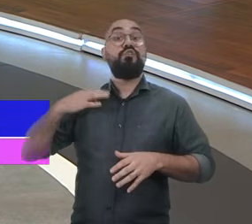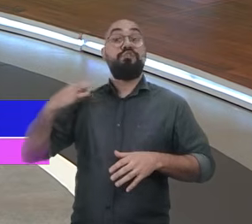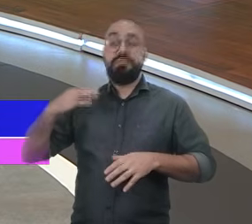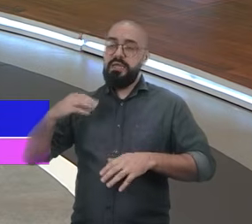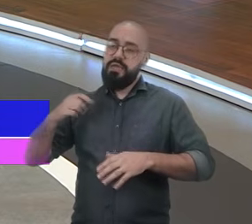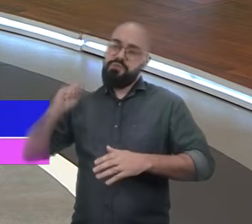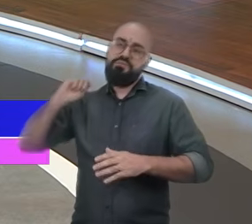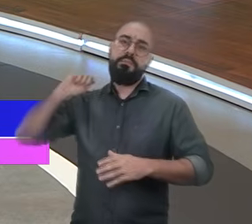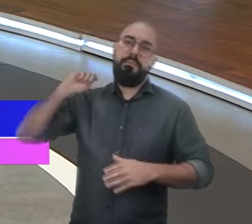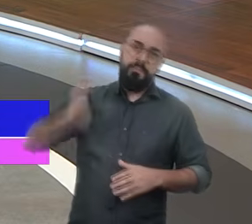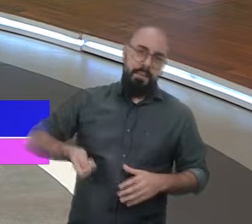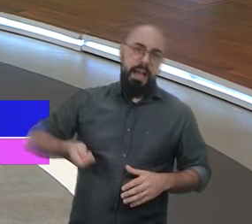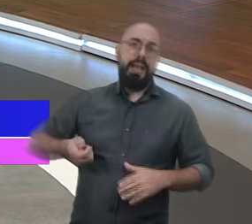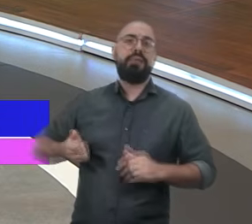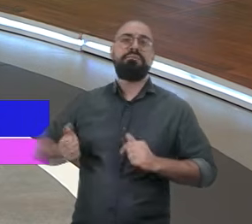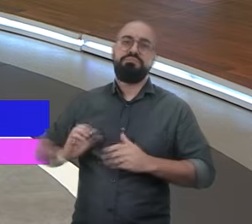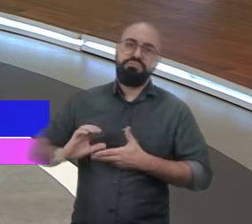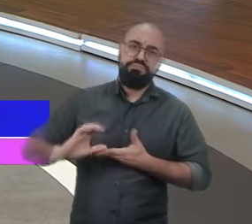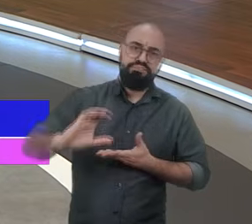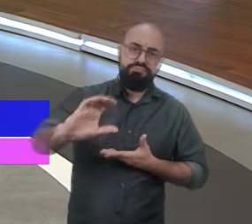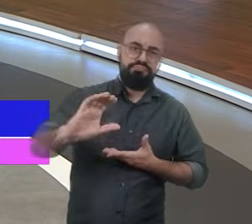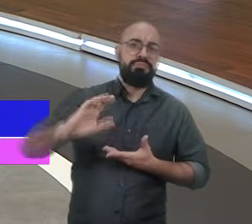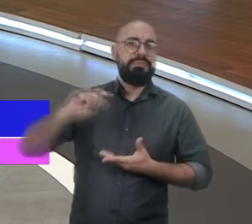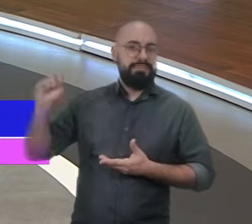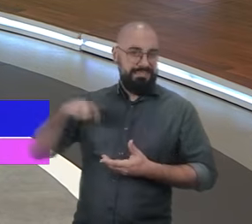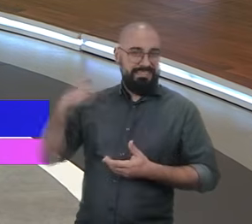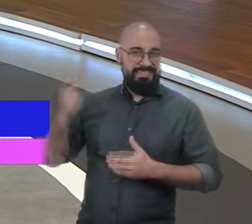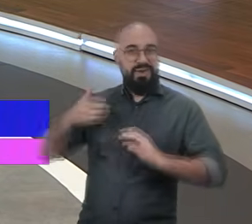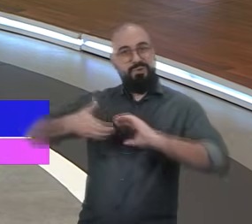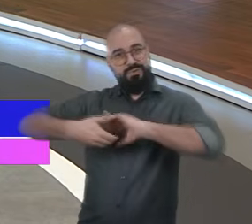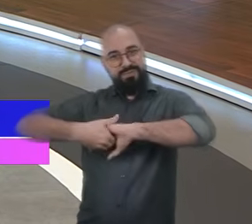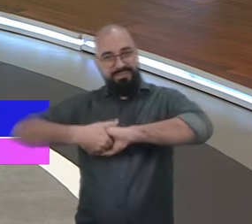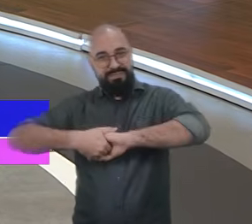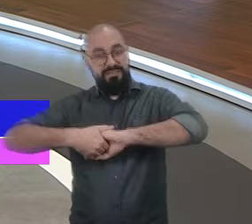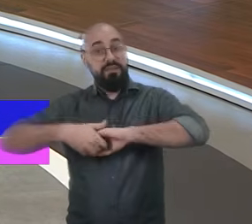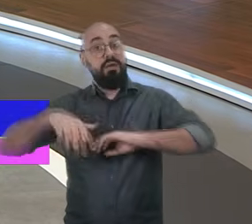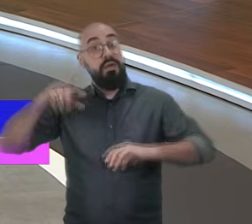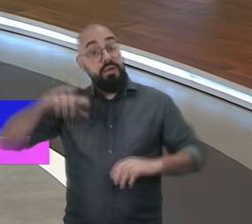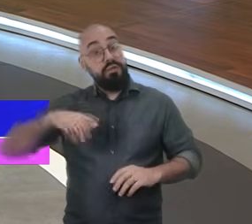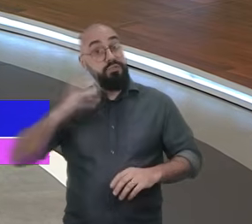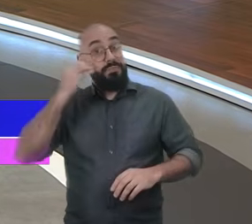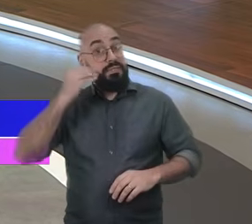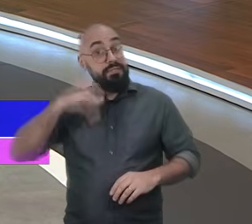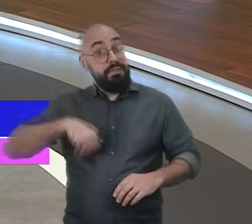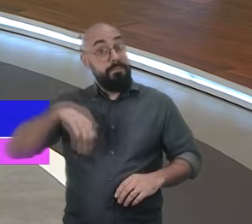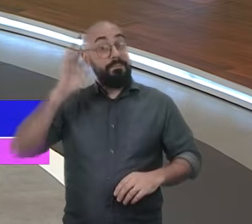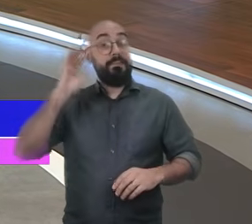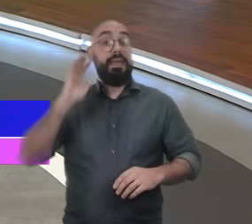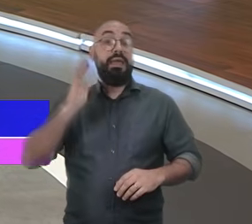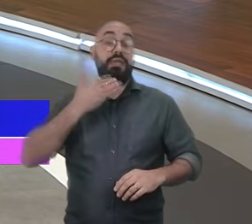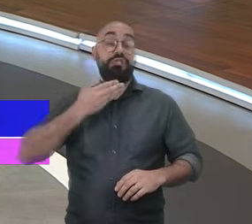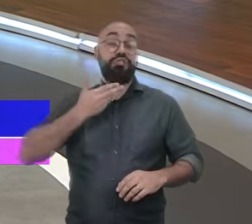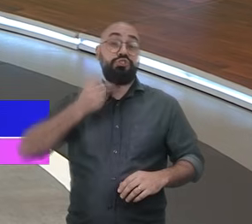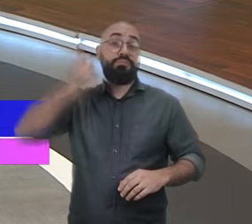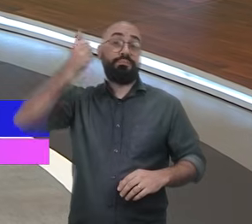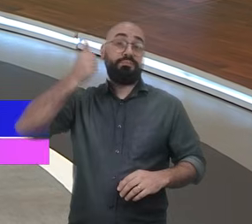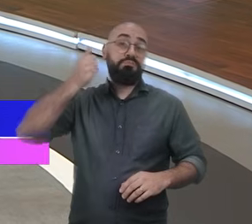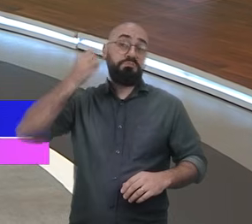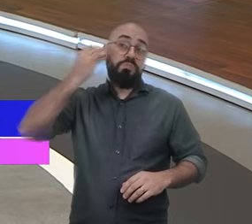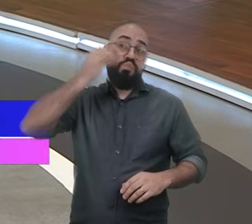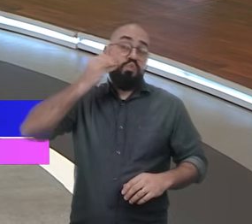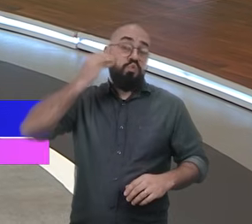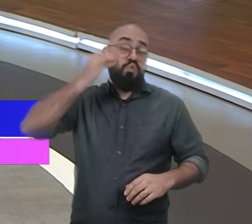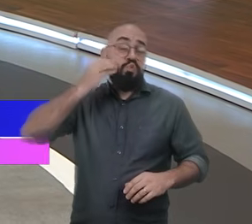que esse material chegue aí até a sua casa e você continue tendo uma experiência a mais com a palavra de Deus. Mas a sua pergunta agora é: